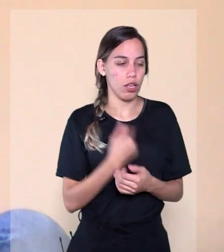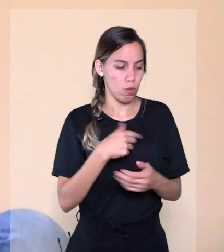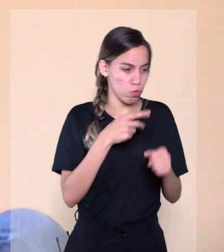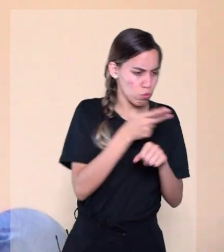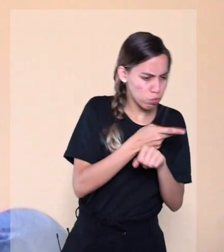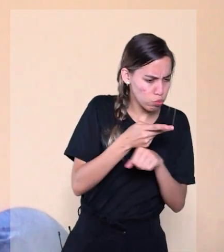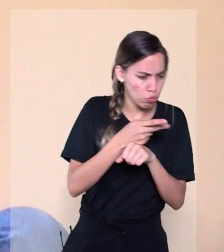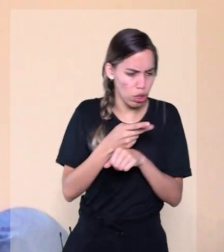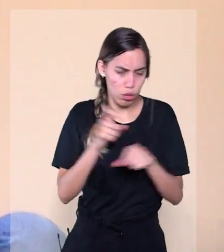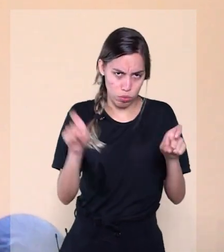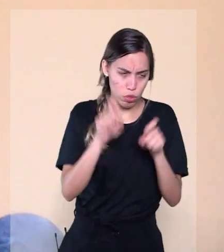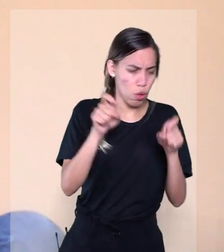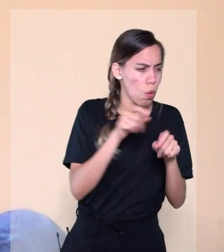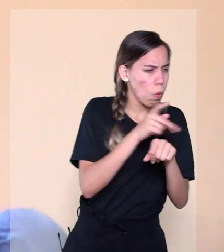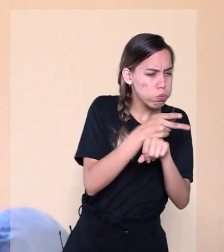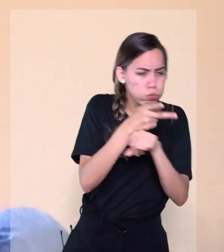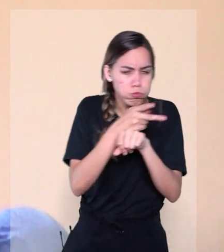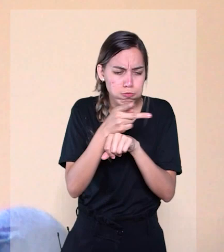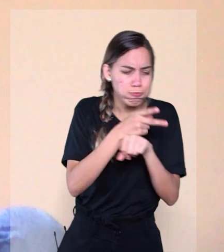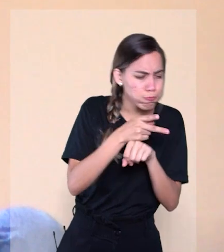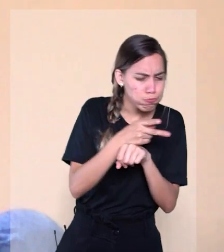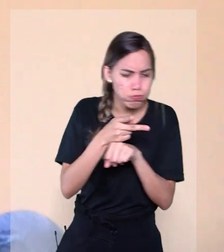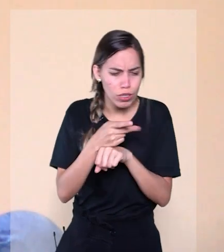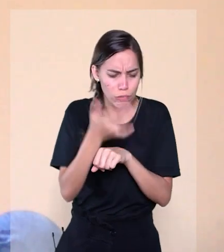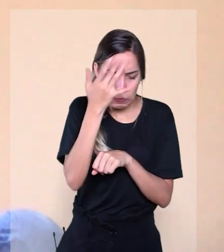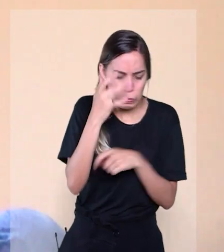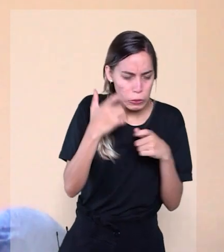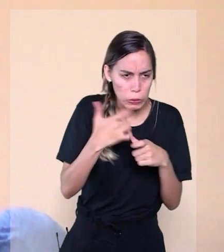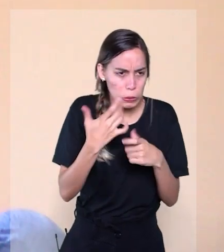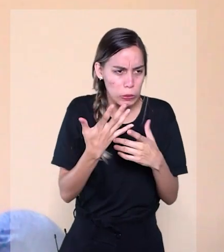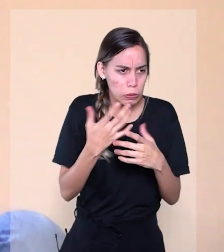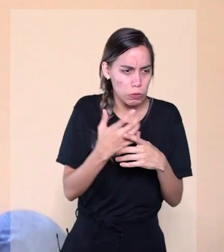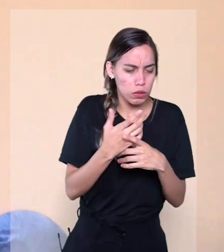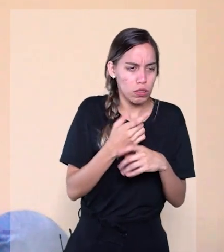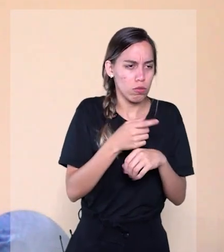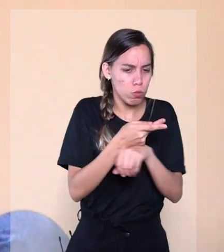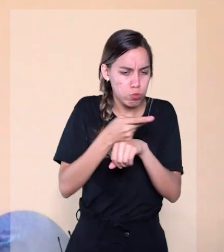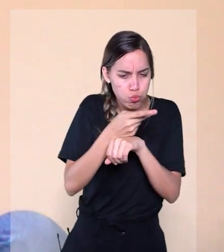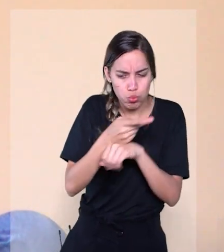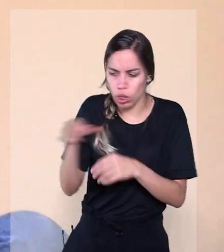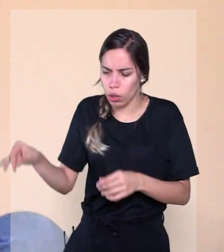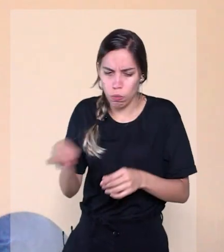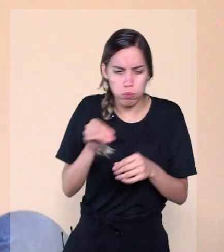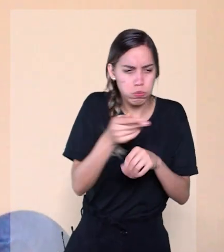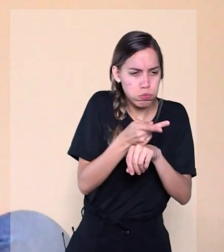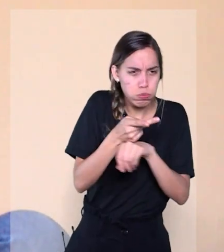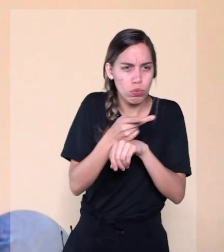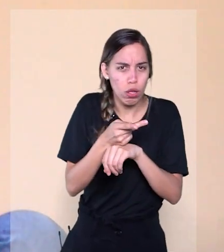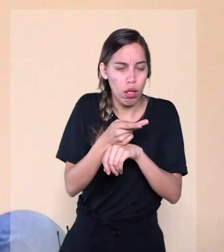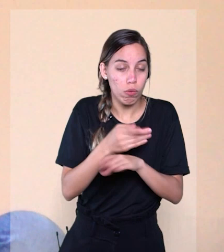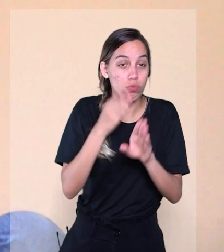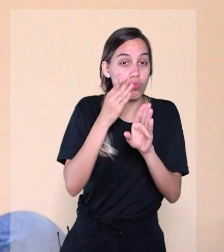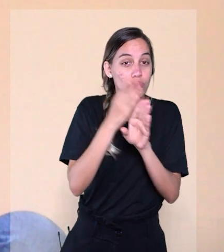aonde estavam essas fotos também, que eu sabia que eu tinha, mas não sabia onde estavam. Bom, o meu arquivo ainda está lá em Nova